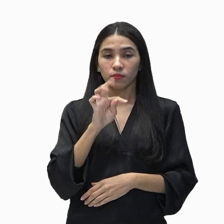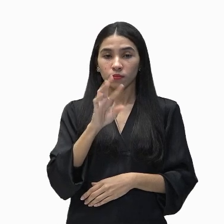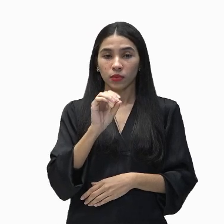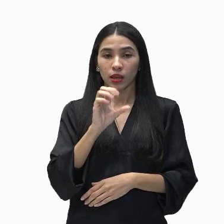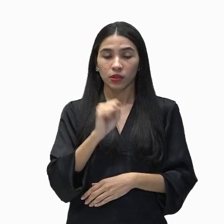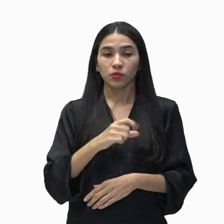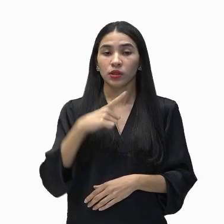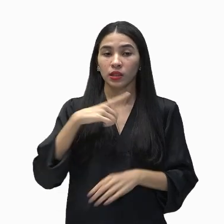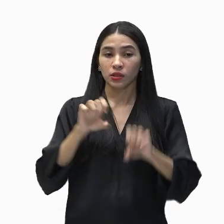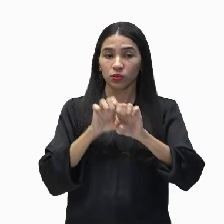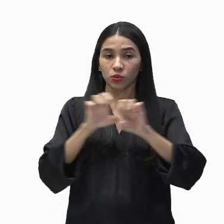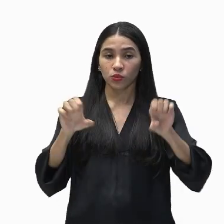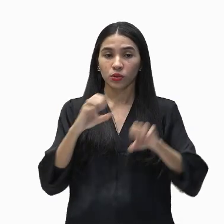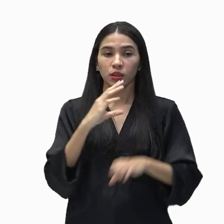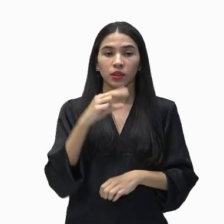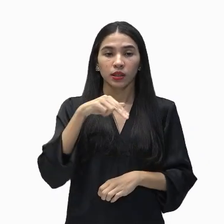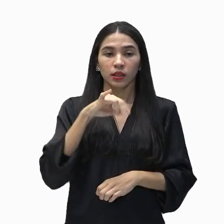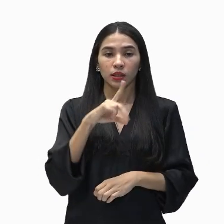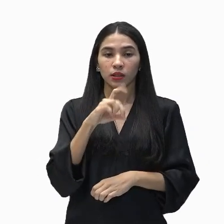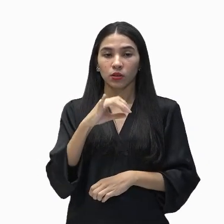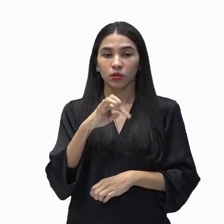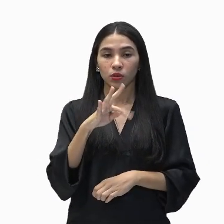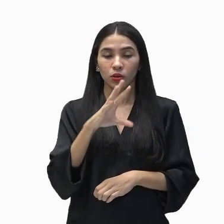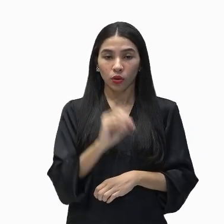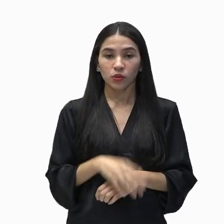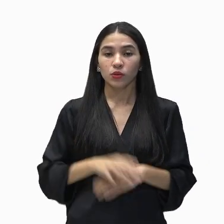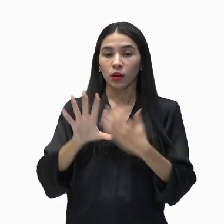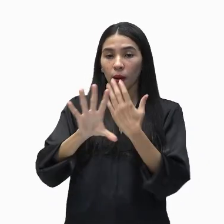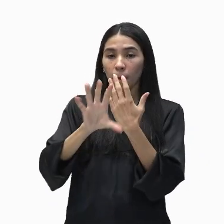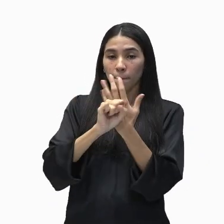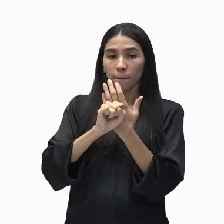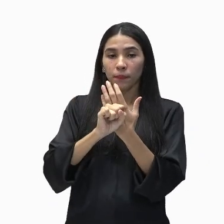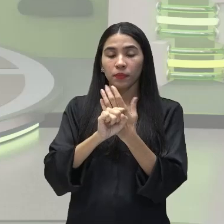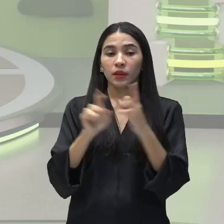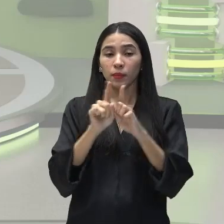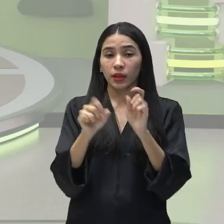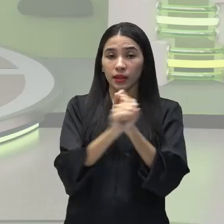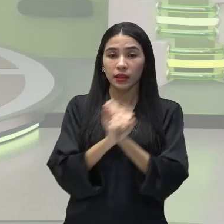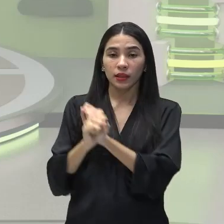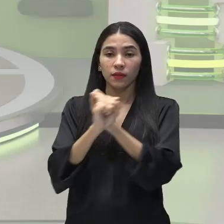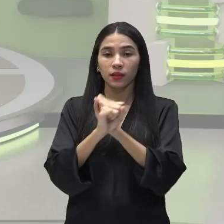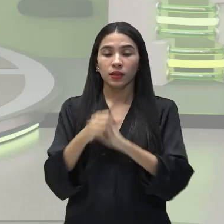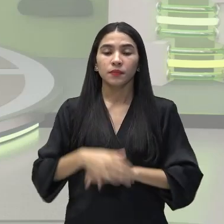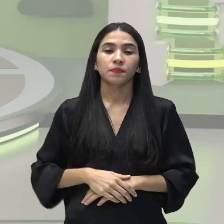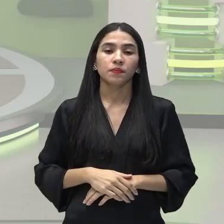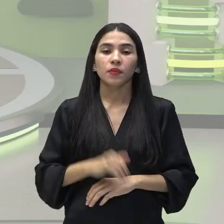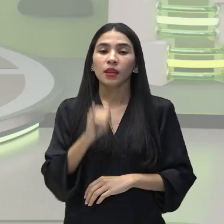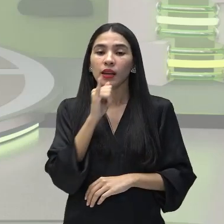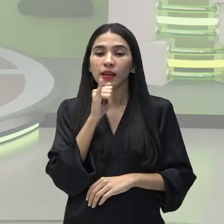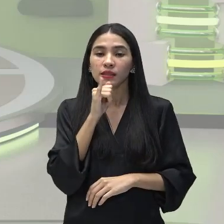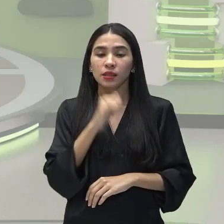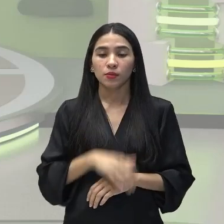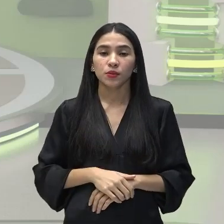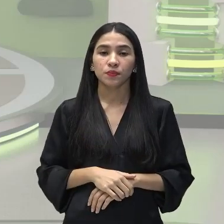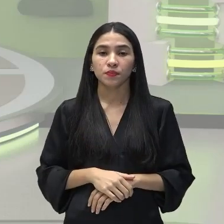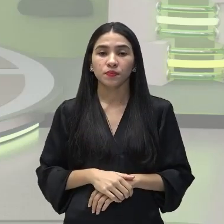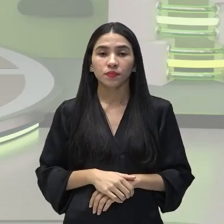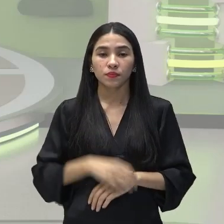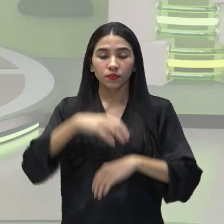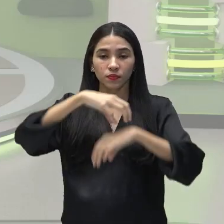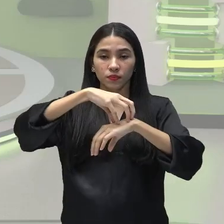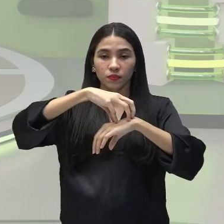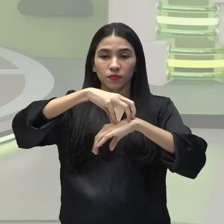quinidócitos utilizadas para capturar presas e se defender. Um exemplo aí desses indivíduos são